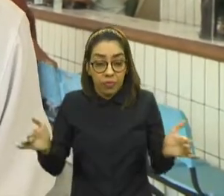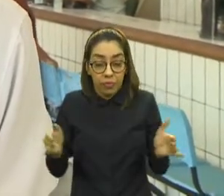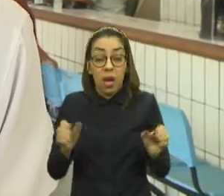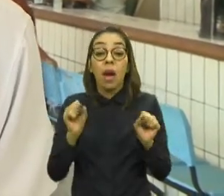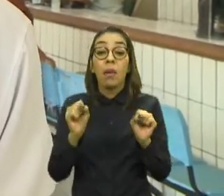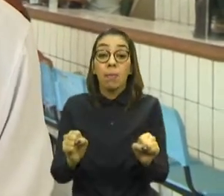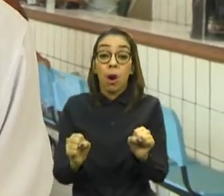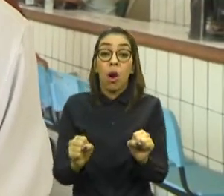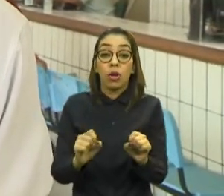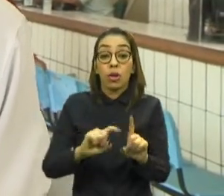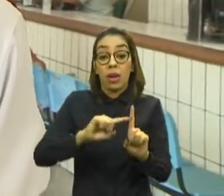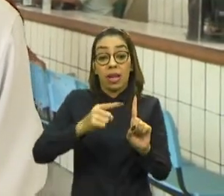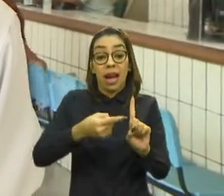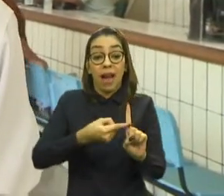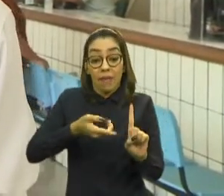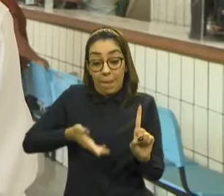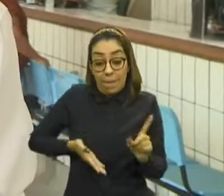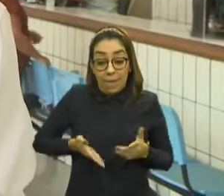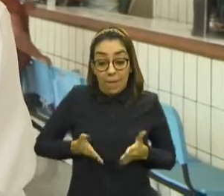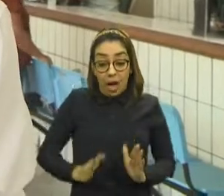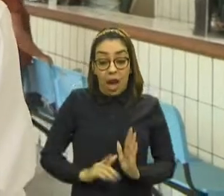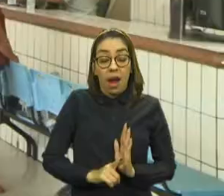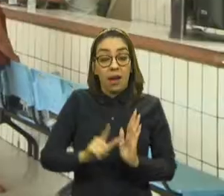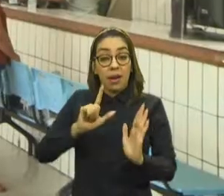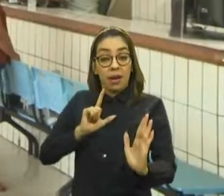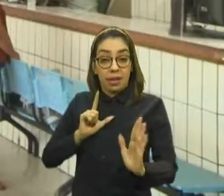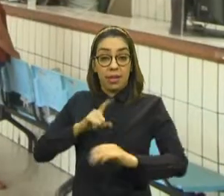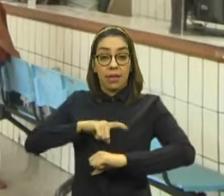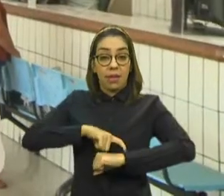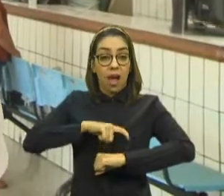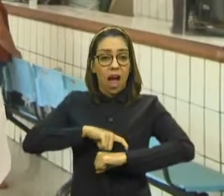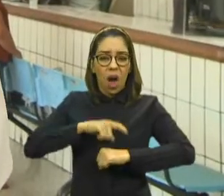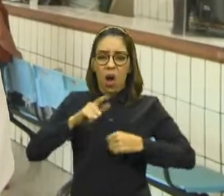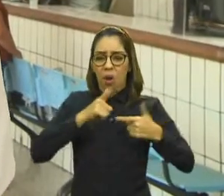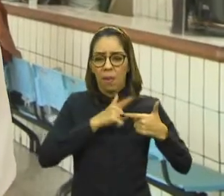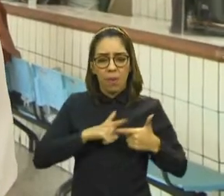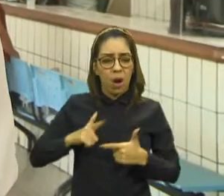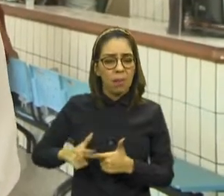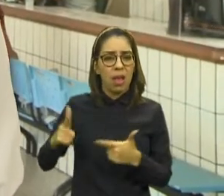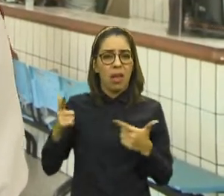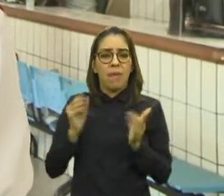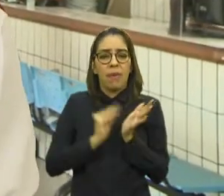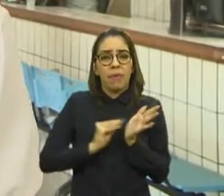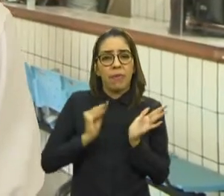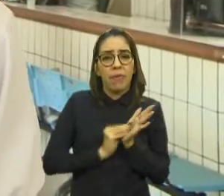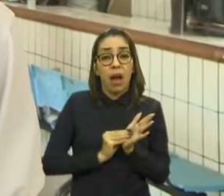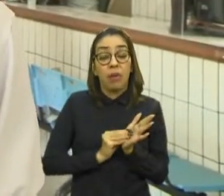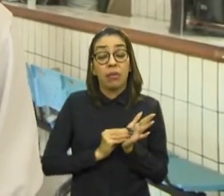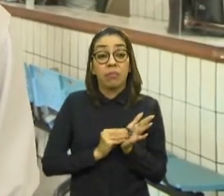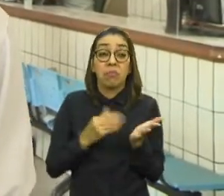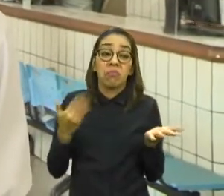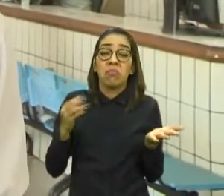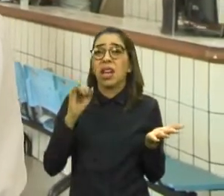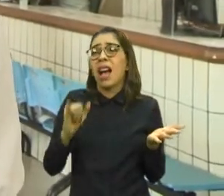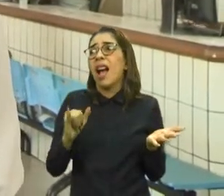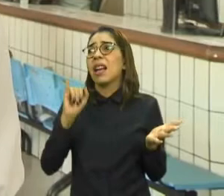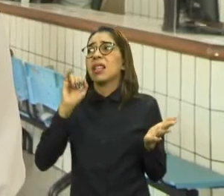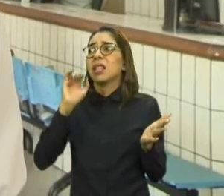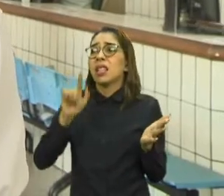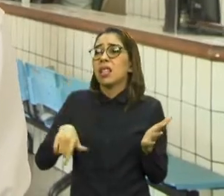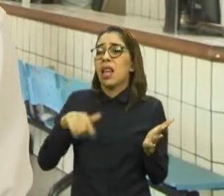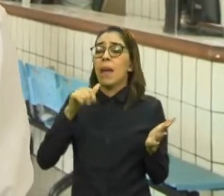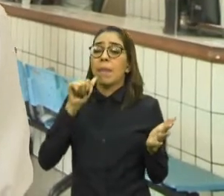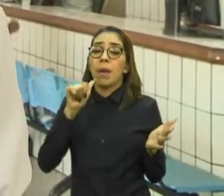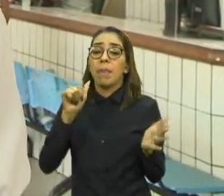prematuro, insuficiência placentária e tudo mais. Independente do tipo de bebida, independente da quantidade de